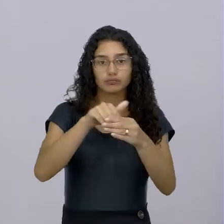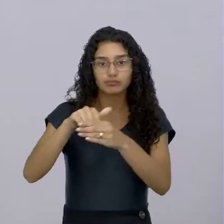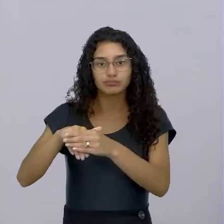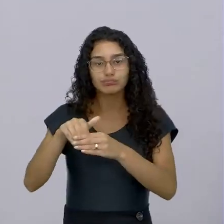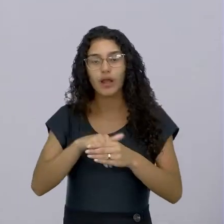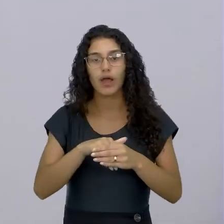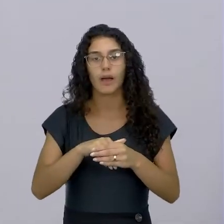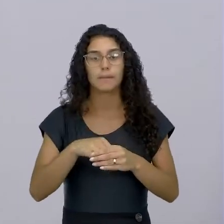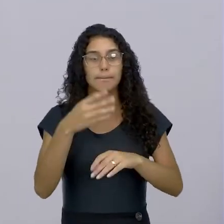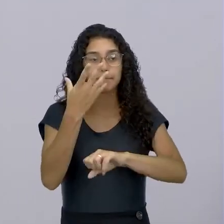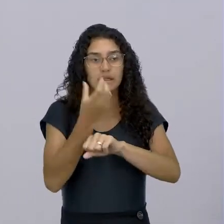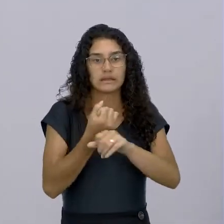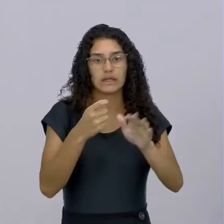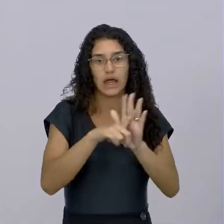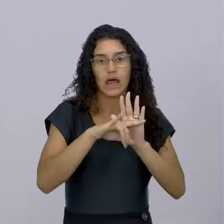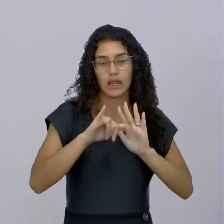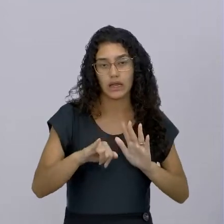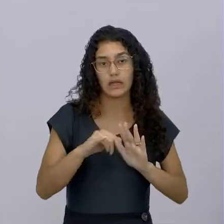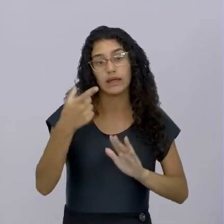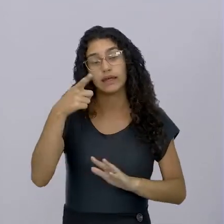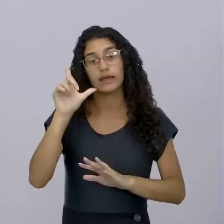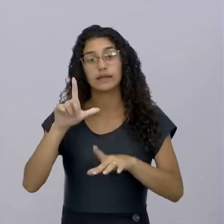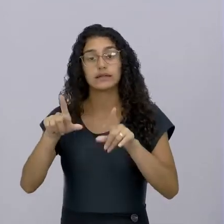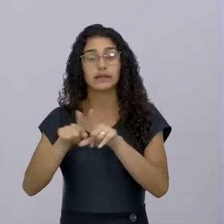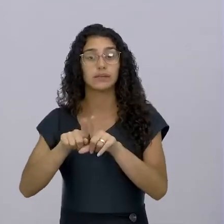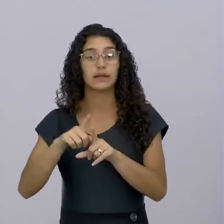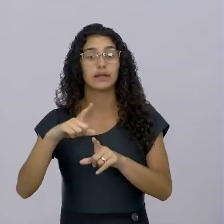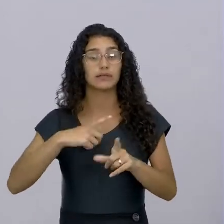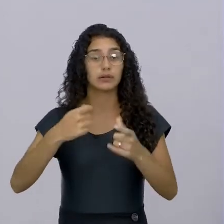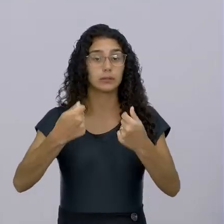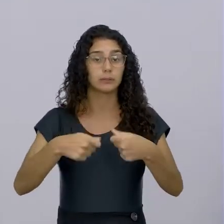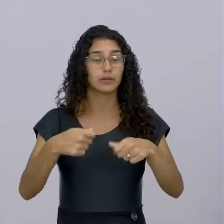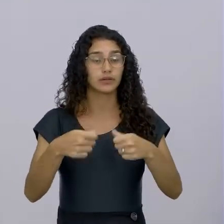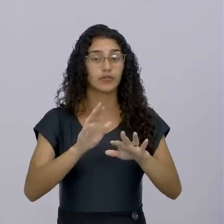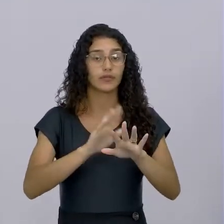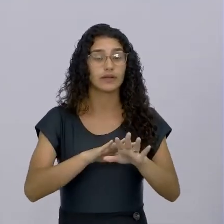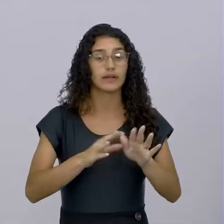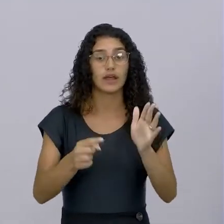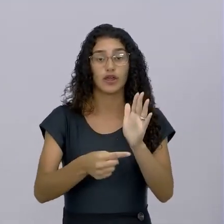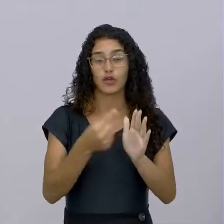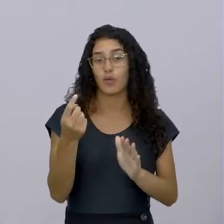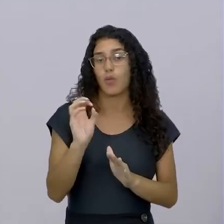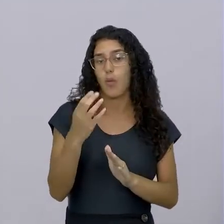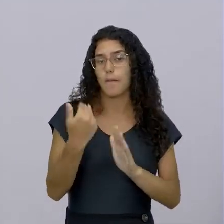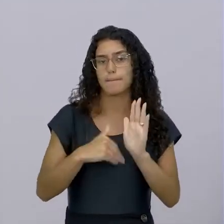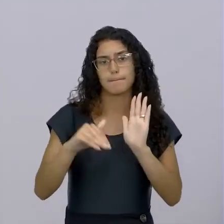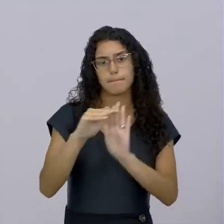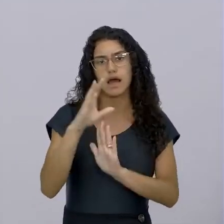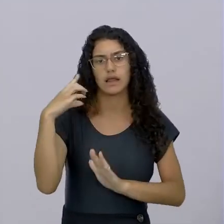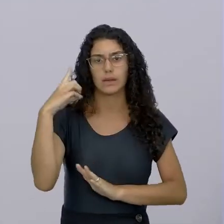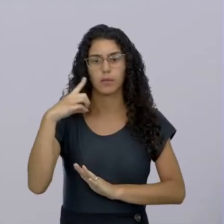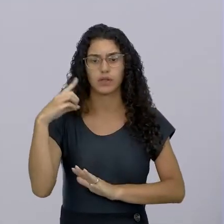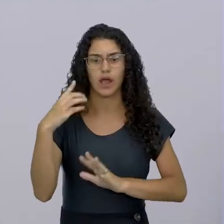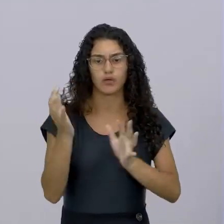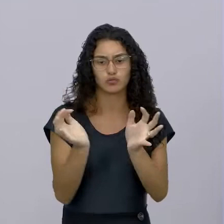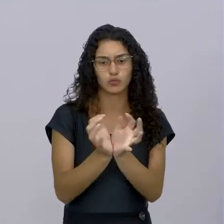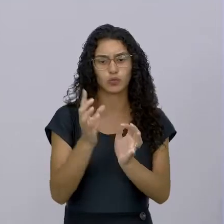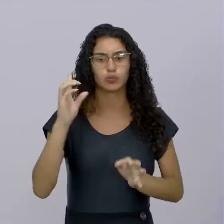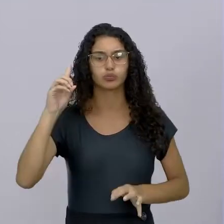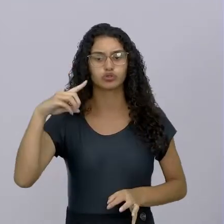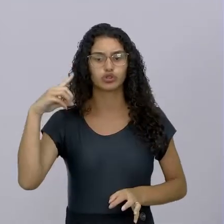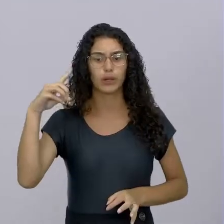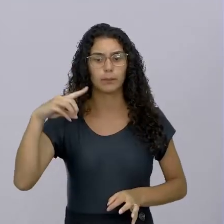votar a aprovação dessas leis. E, antes disso, houve a necessidade de que um ou mais deputados, ou um grupo de